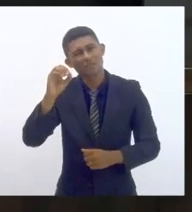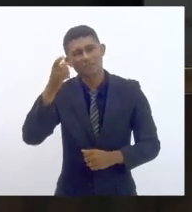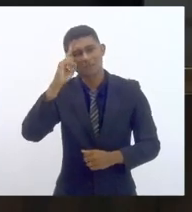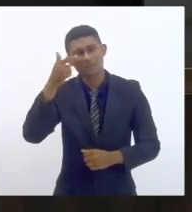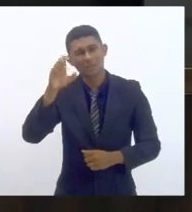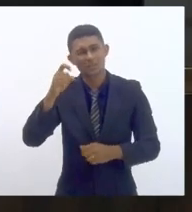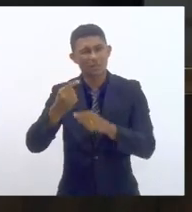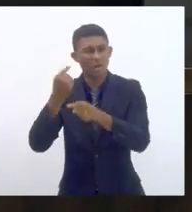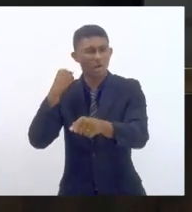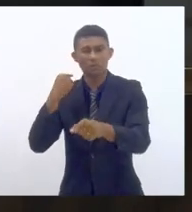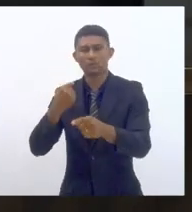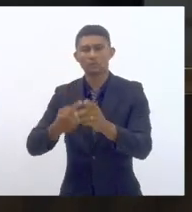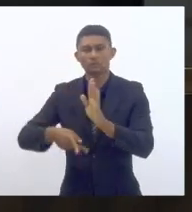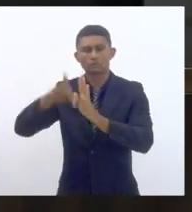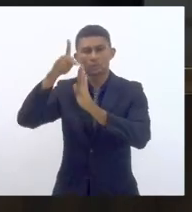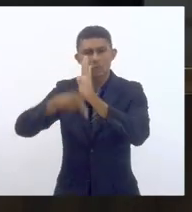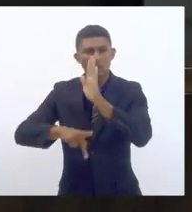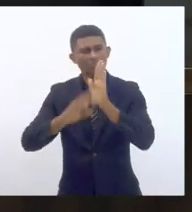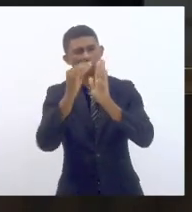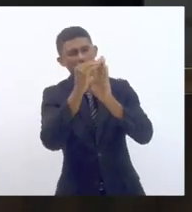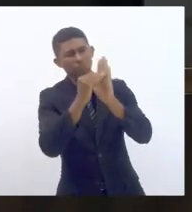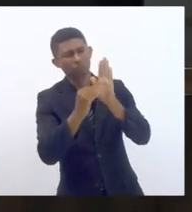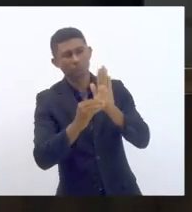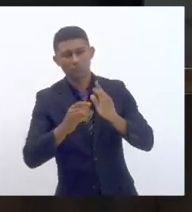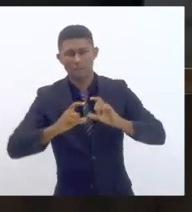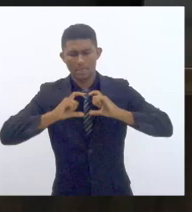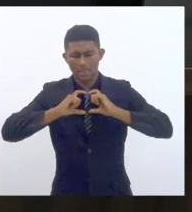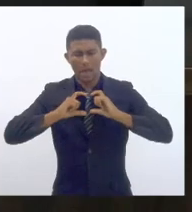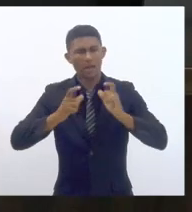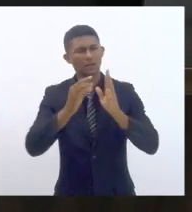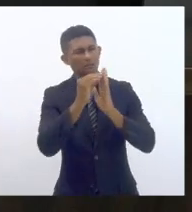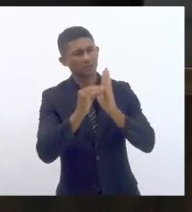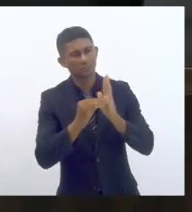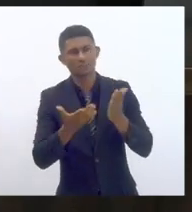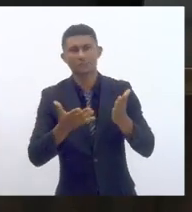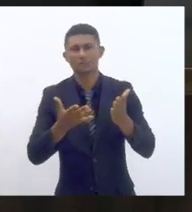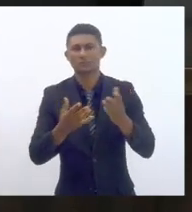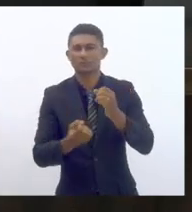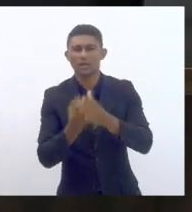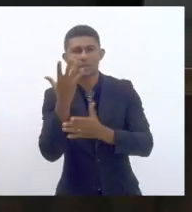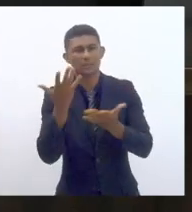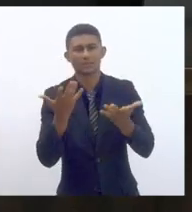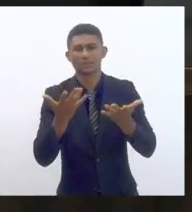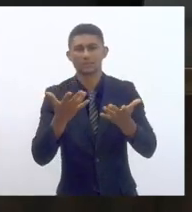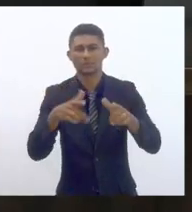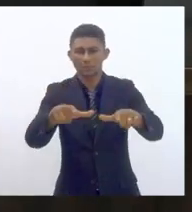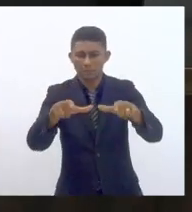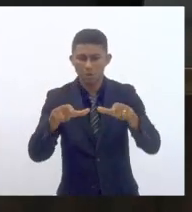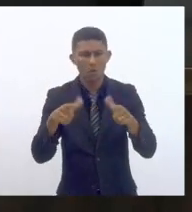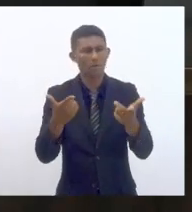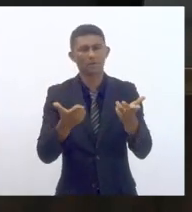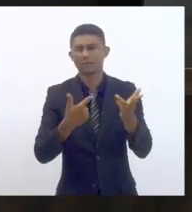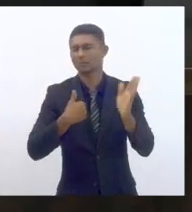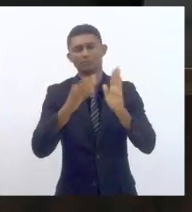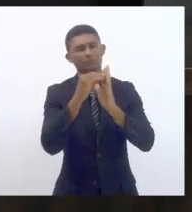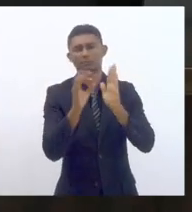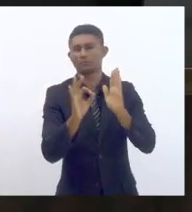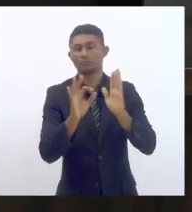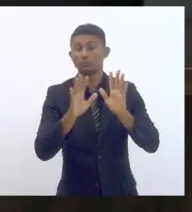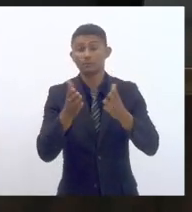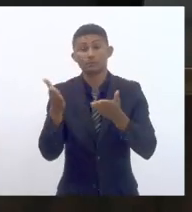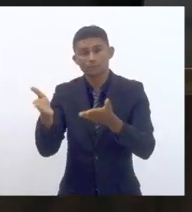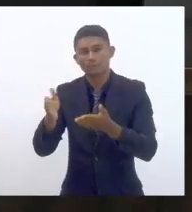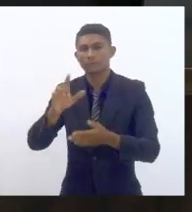pauta projetos que cria medalha, que cria diploma, que cria... Mas o deputado